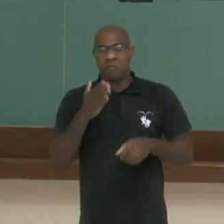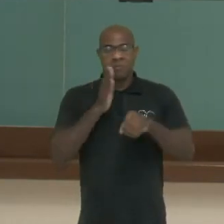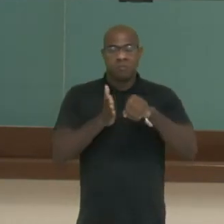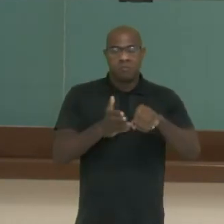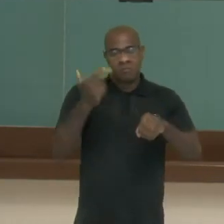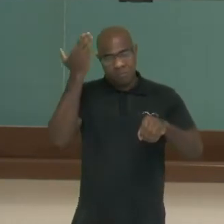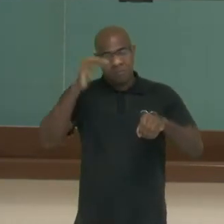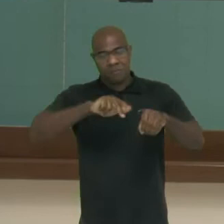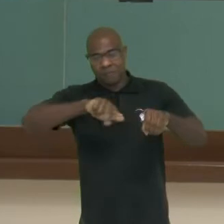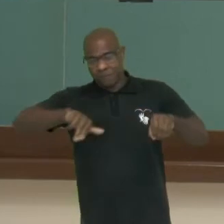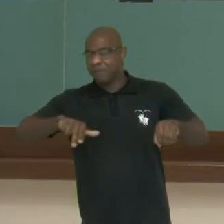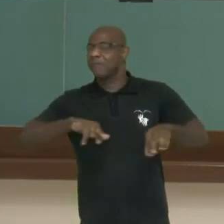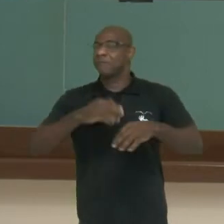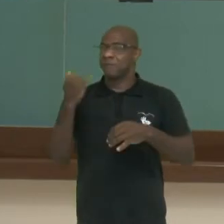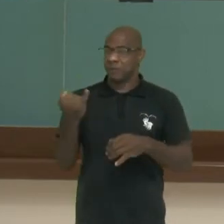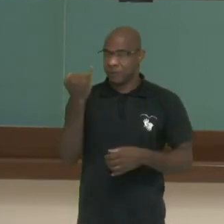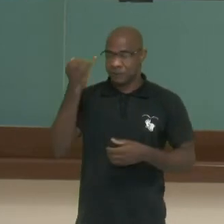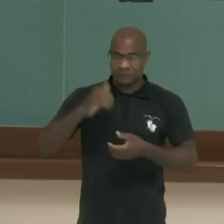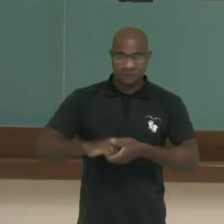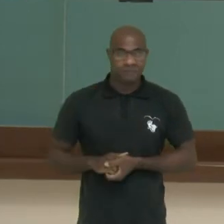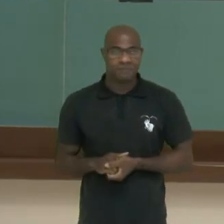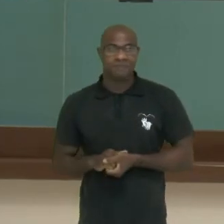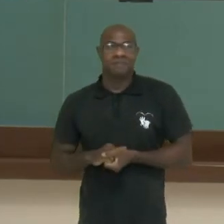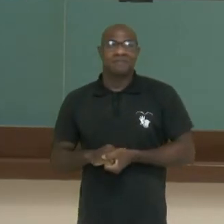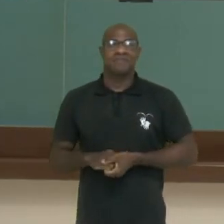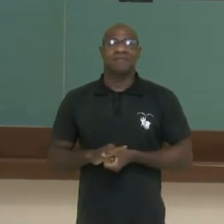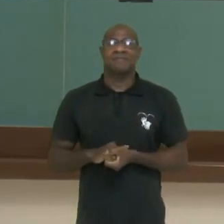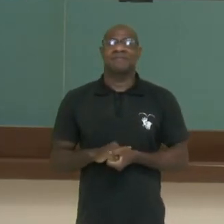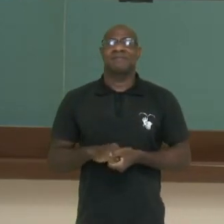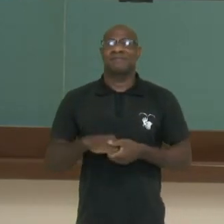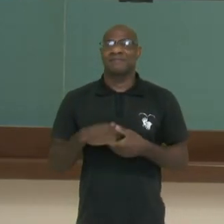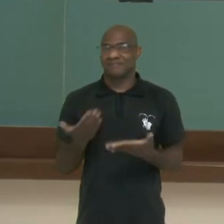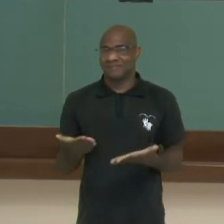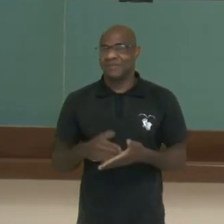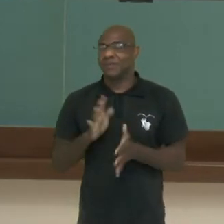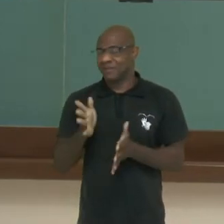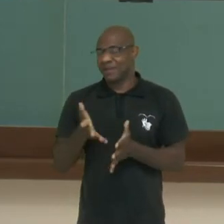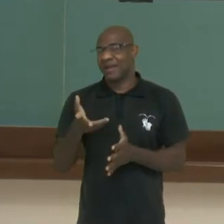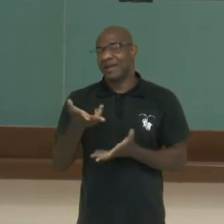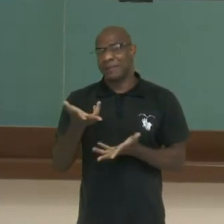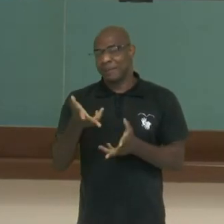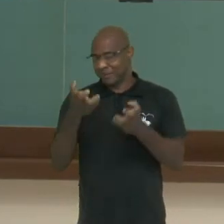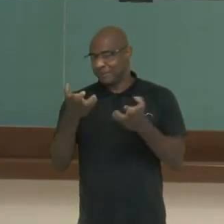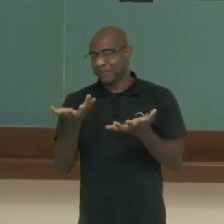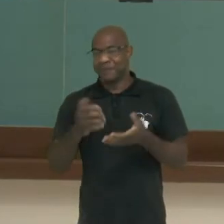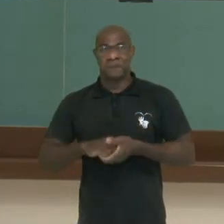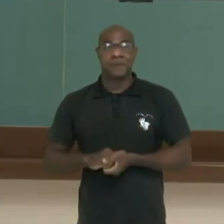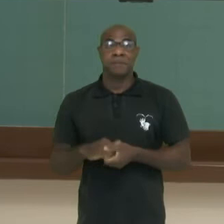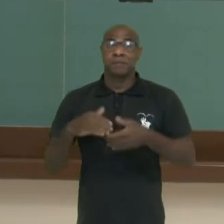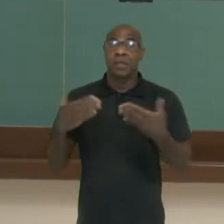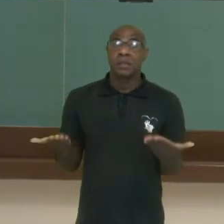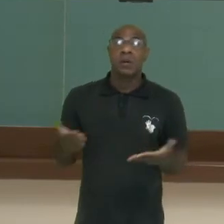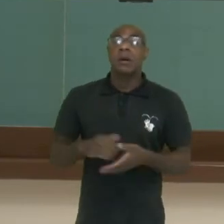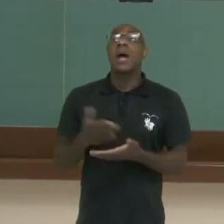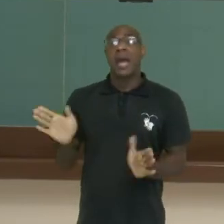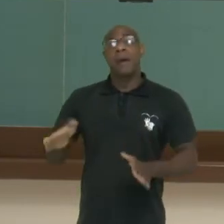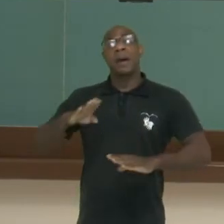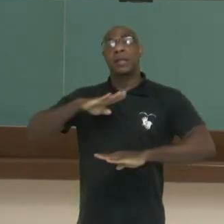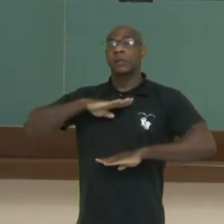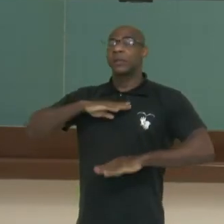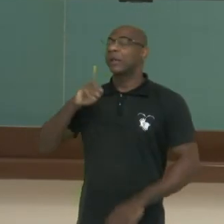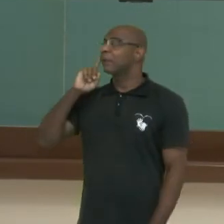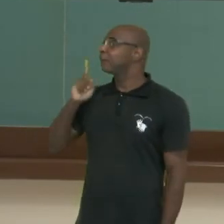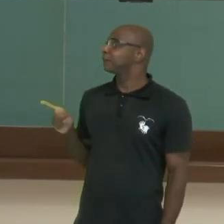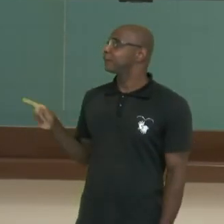muito importantes, tá? Mas quem, né, nunca presenciou uma ceninha dessa, né? Então tá. Então essa tem uma situação. Aí dentro